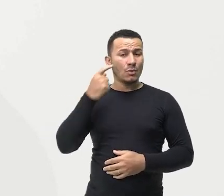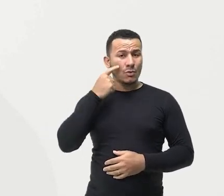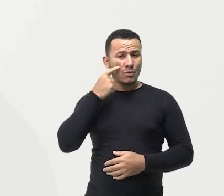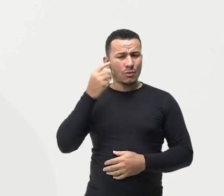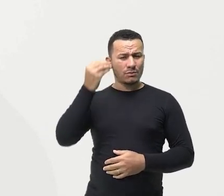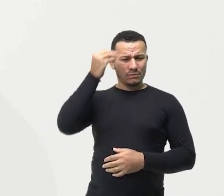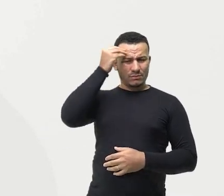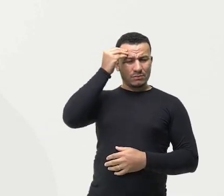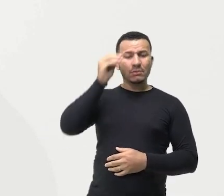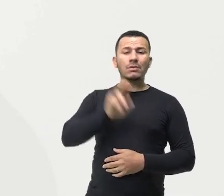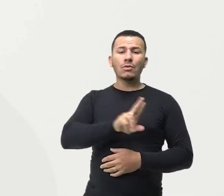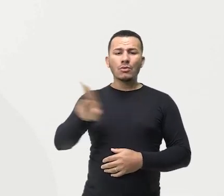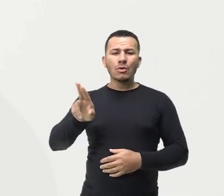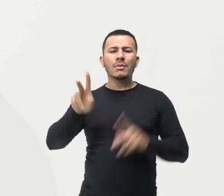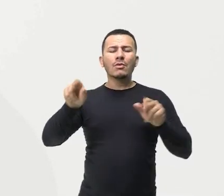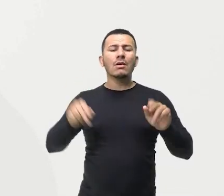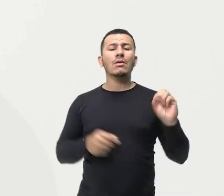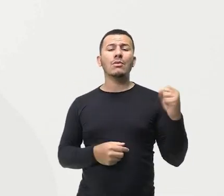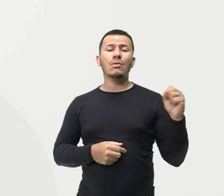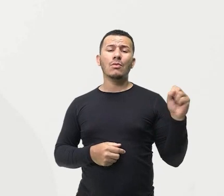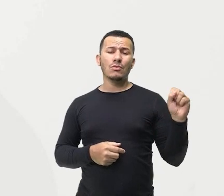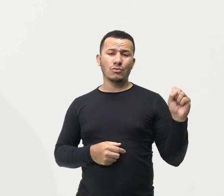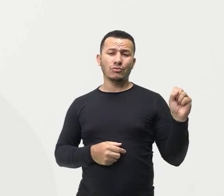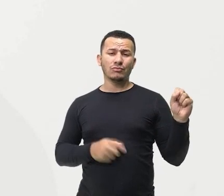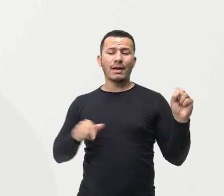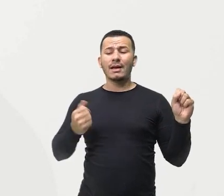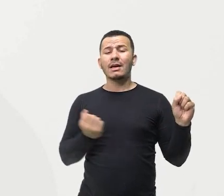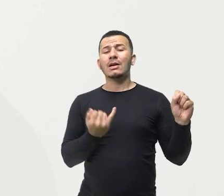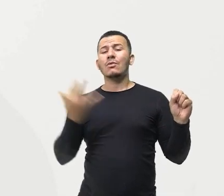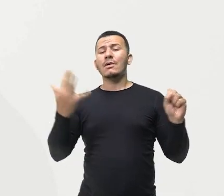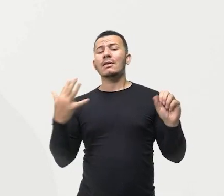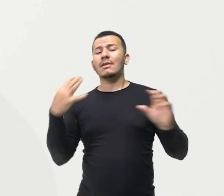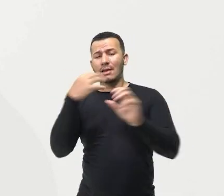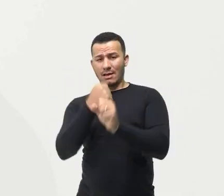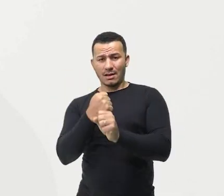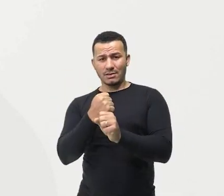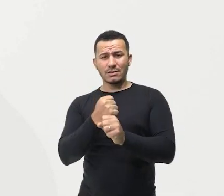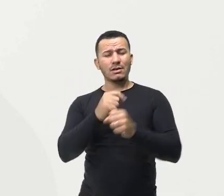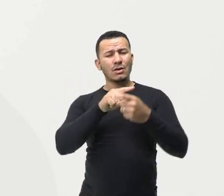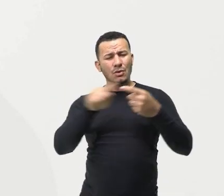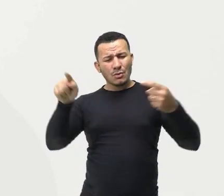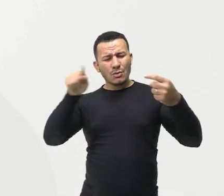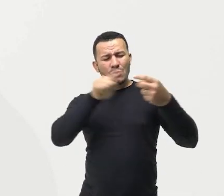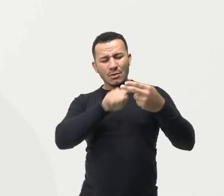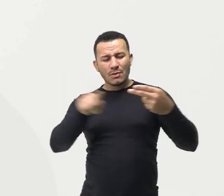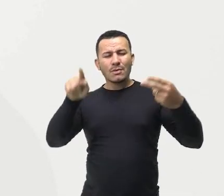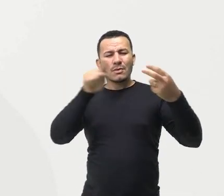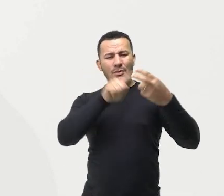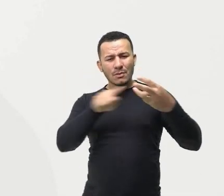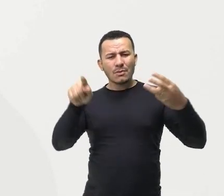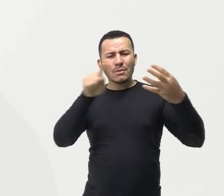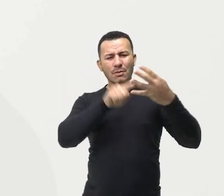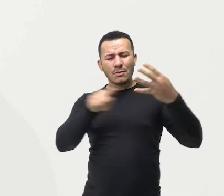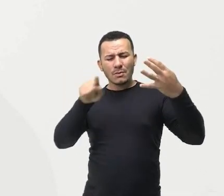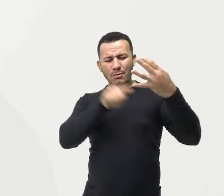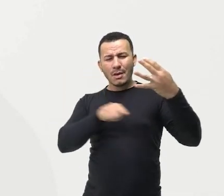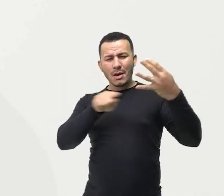está relacionado ao numeral que indica essa quantidade de versos presentes numa